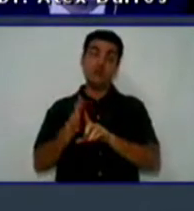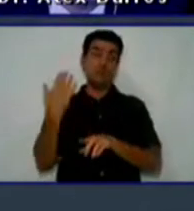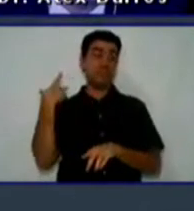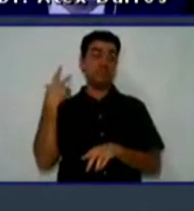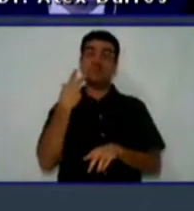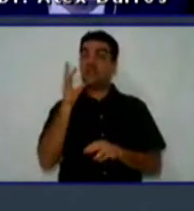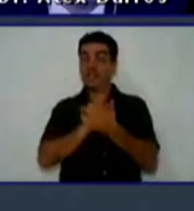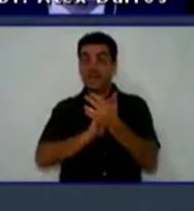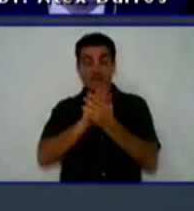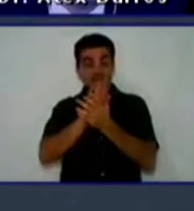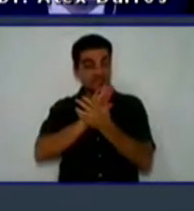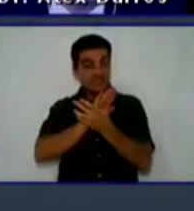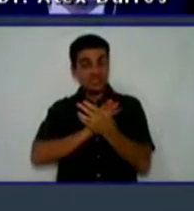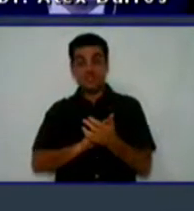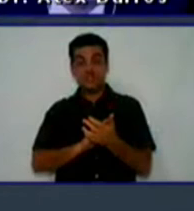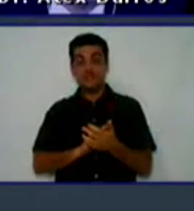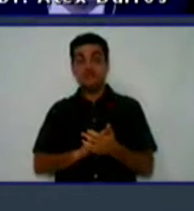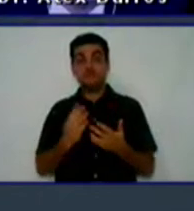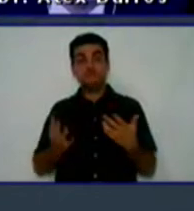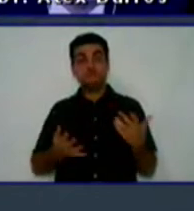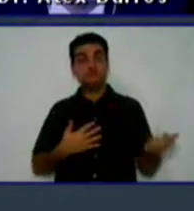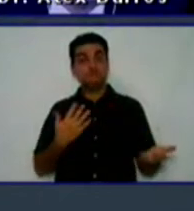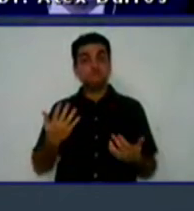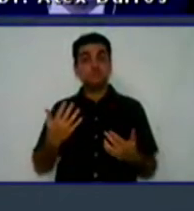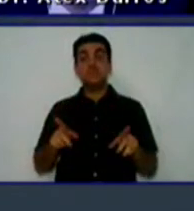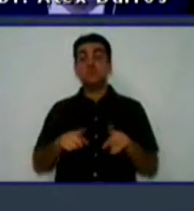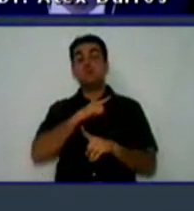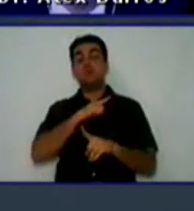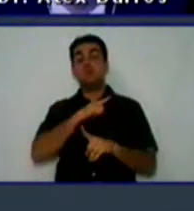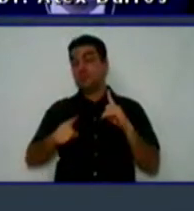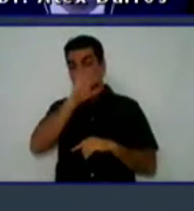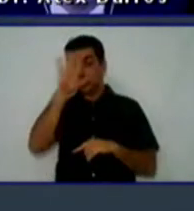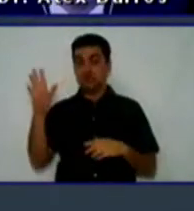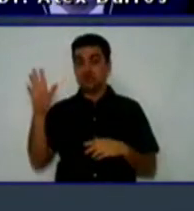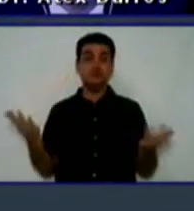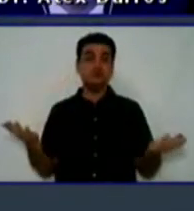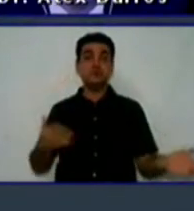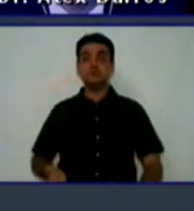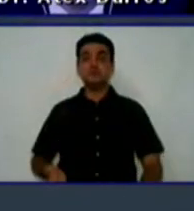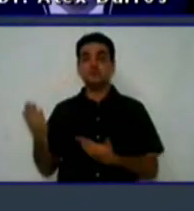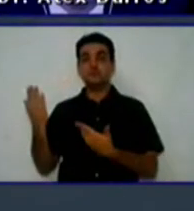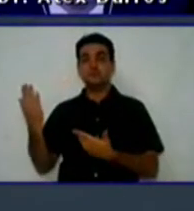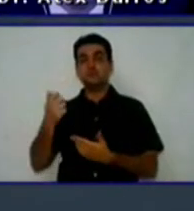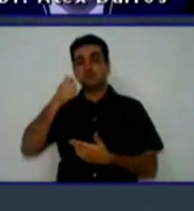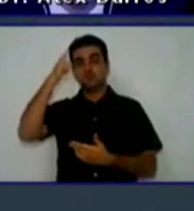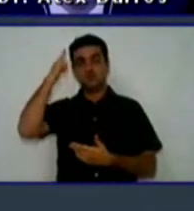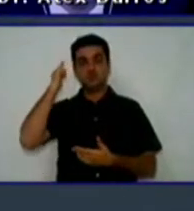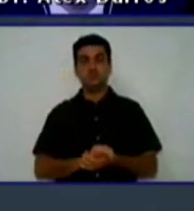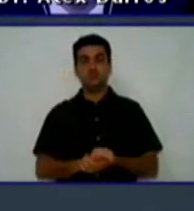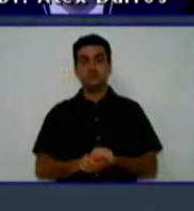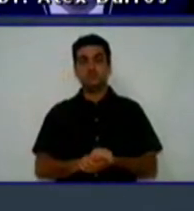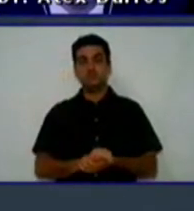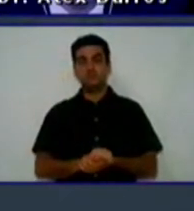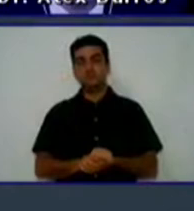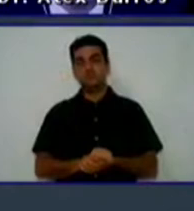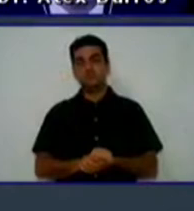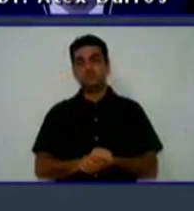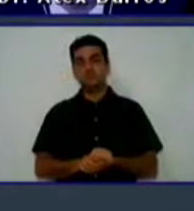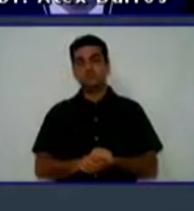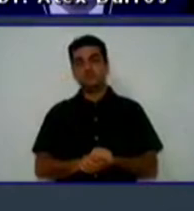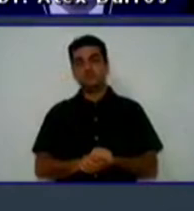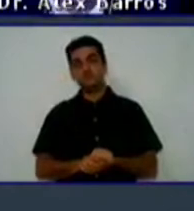permitia expressamente anteriormente, mas também não vedava expressamente. Pois não, ministro Alexandre, ouço Vossa Excelência. Presidente,